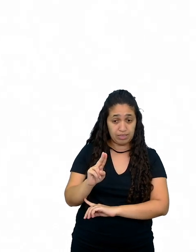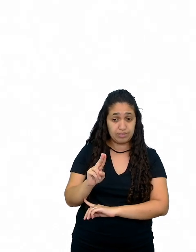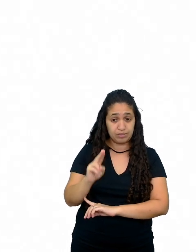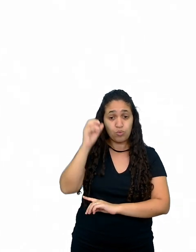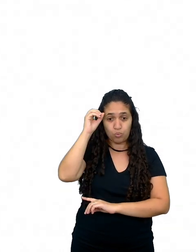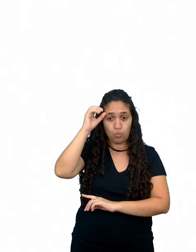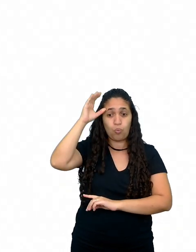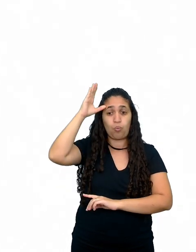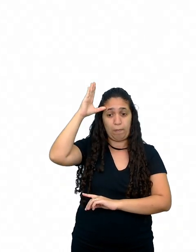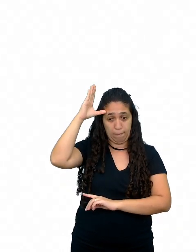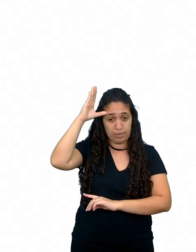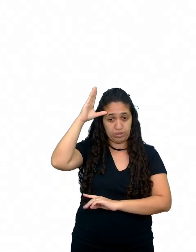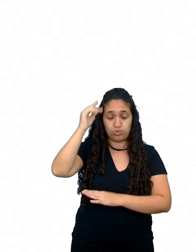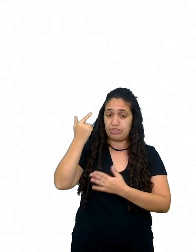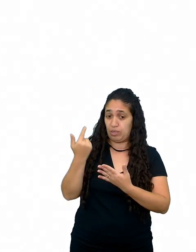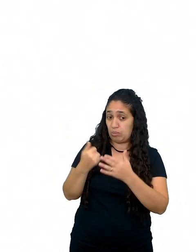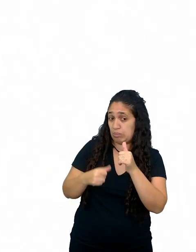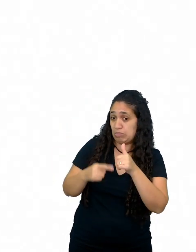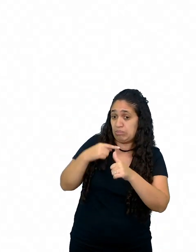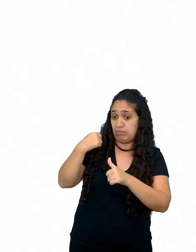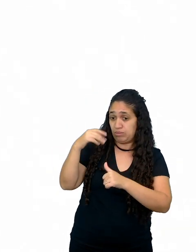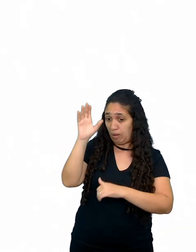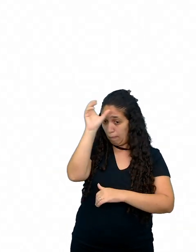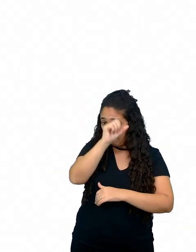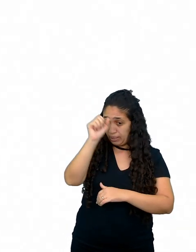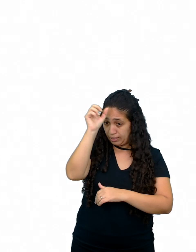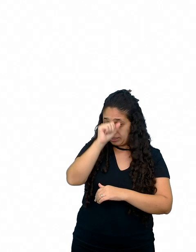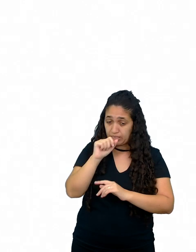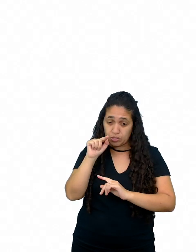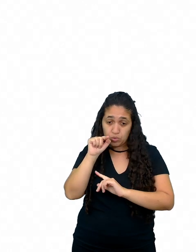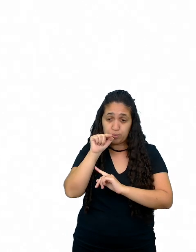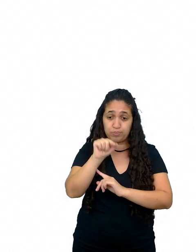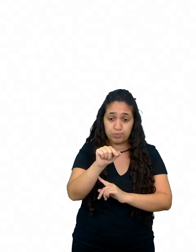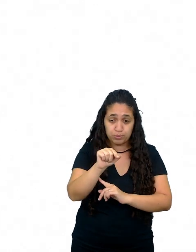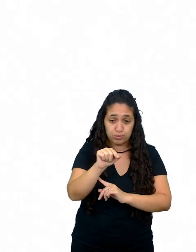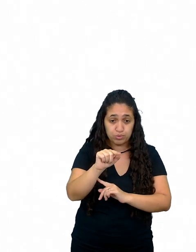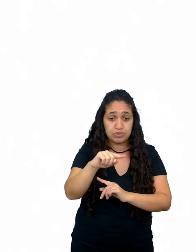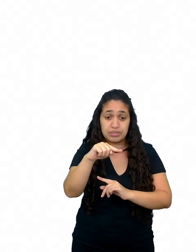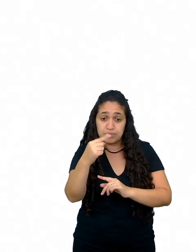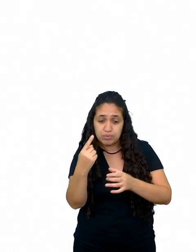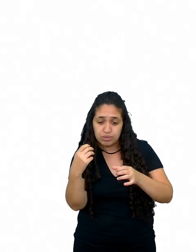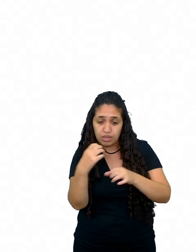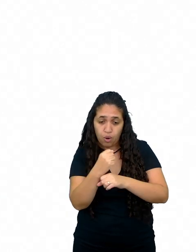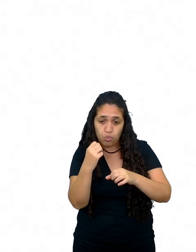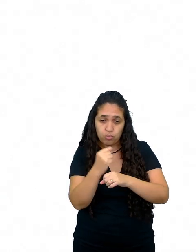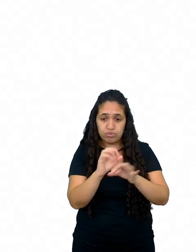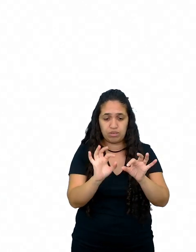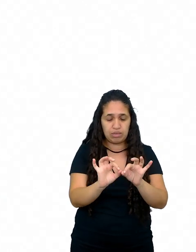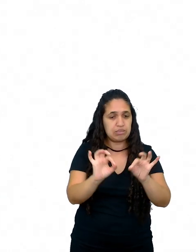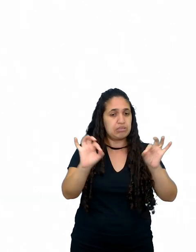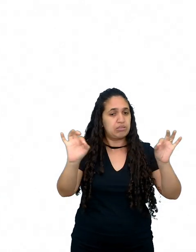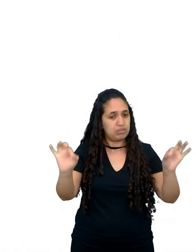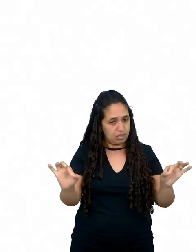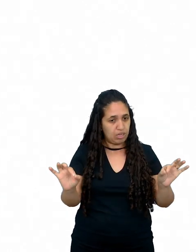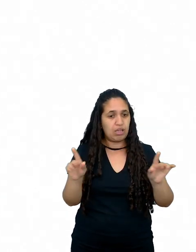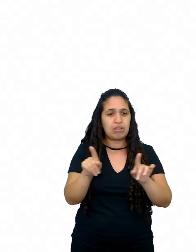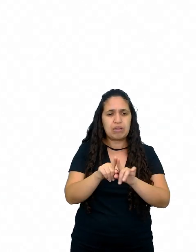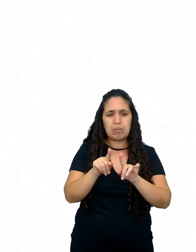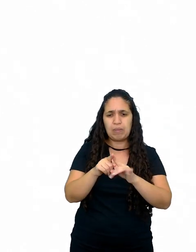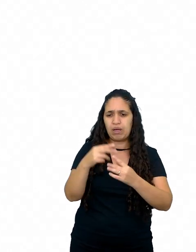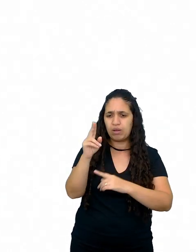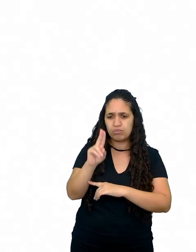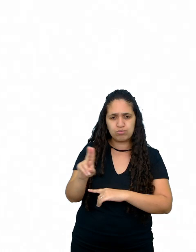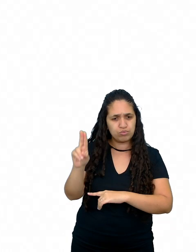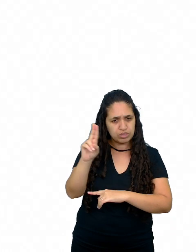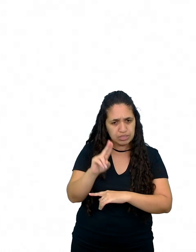Então, eu preciso aprender a determinar ponto médio e calcular distância. E preciso usar isso sem